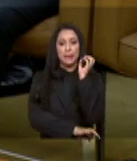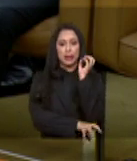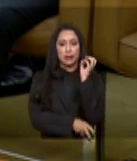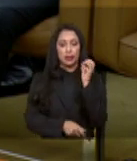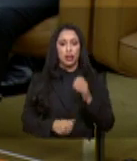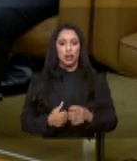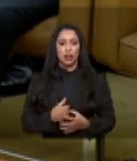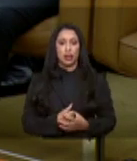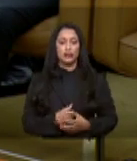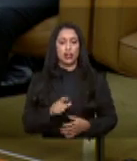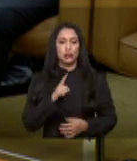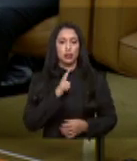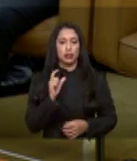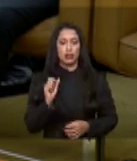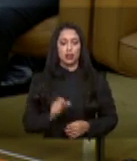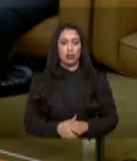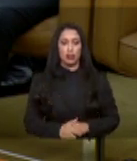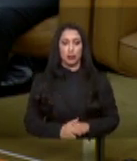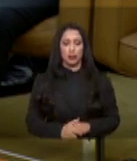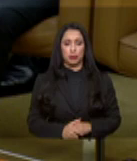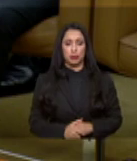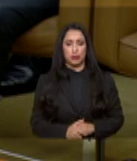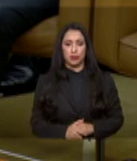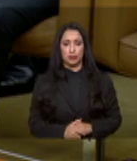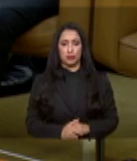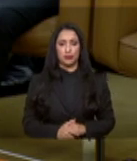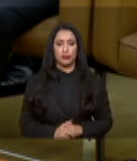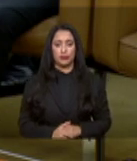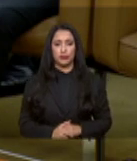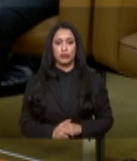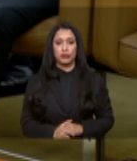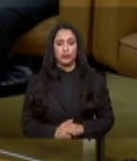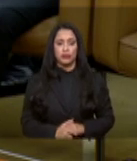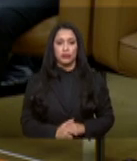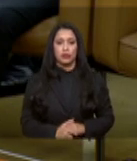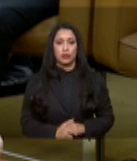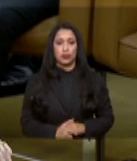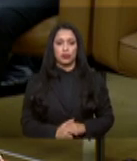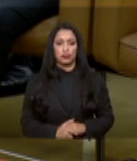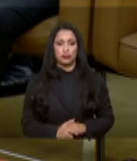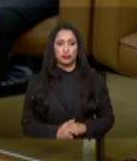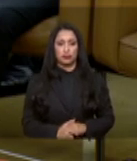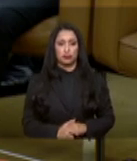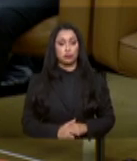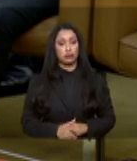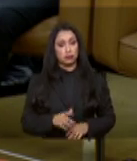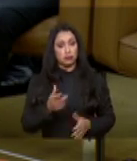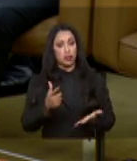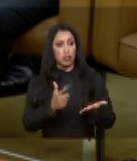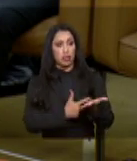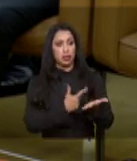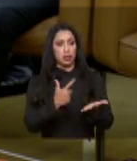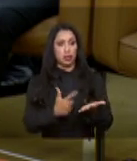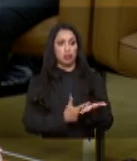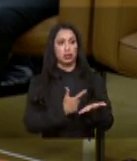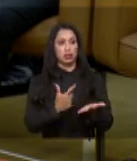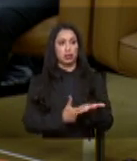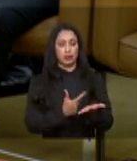Foi feita uma reunião de filósofos, sociólogos, antropólogos, e neste livro Michel Serre